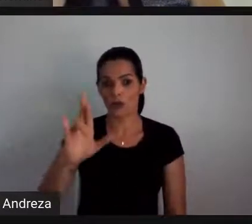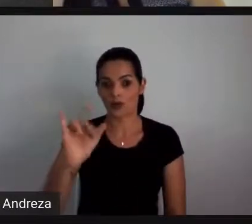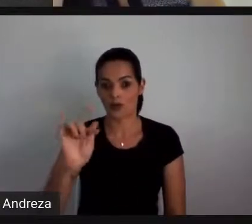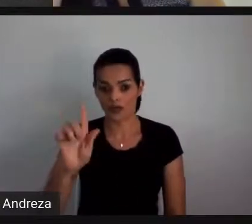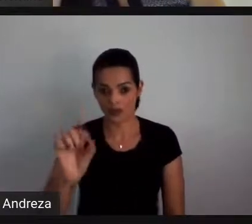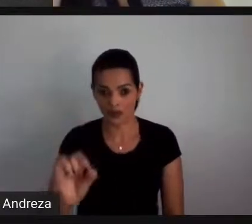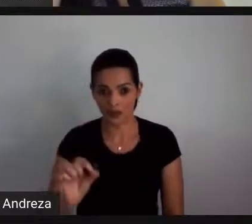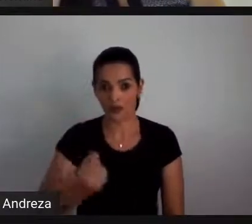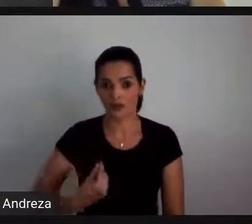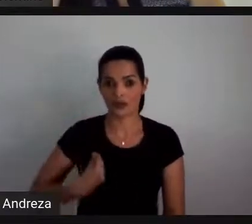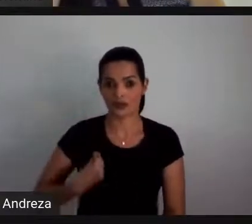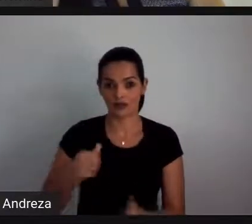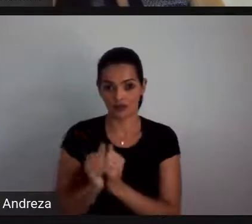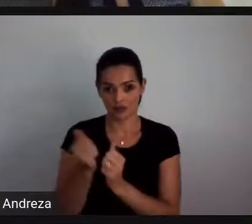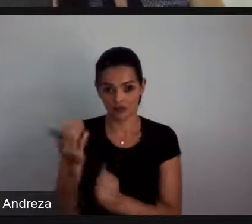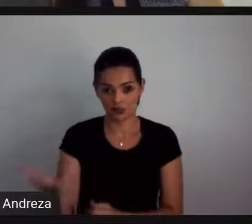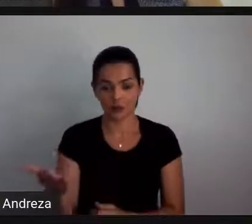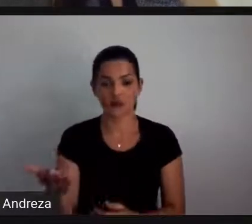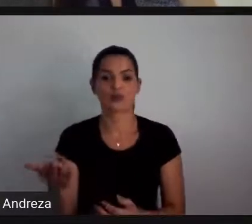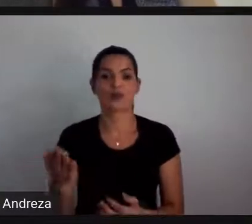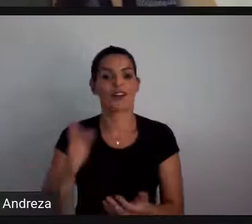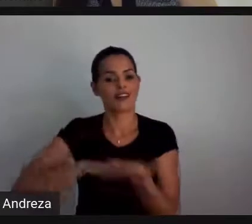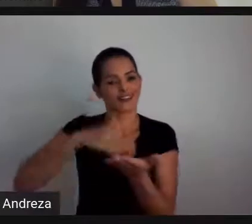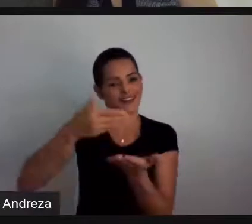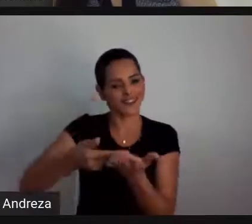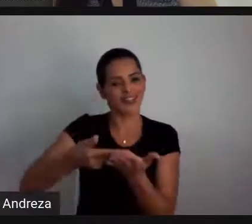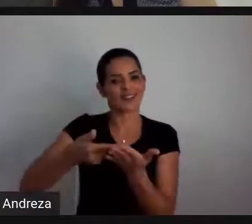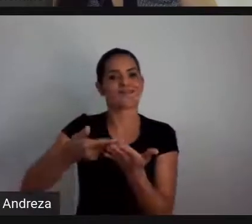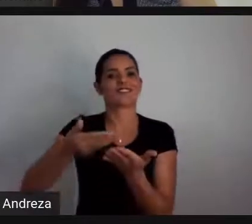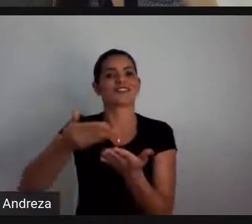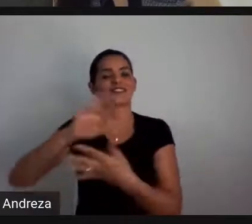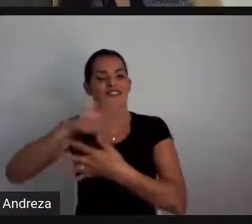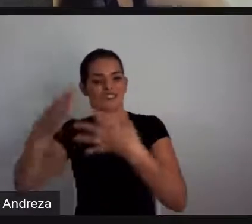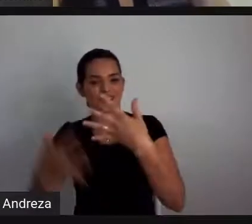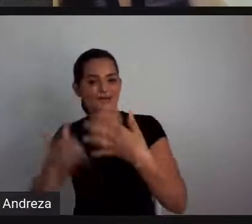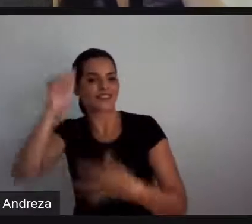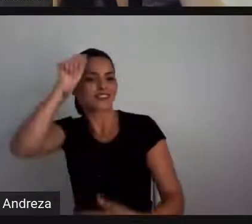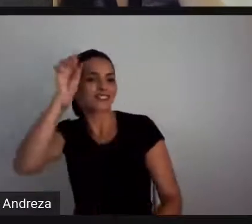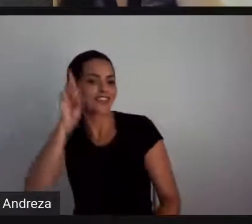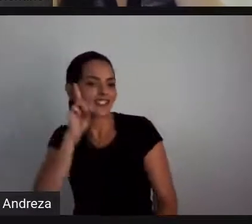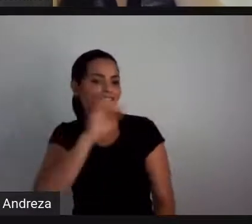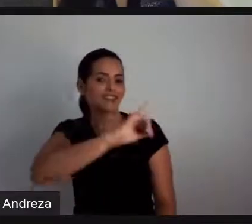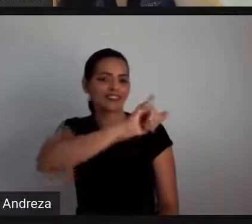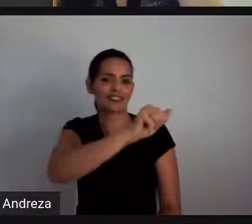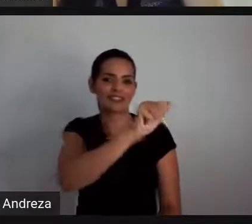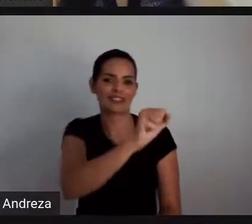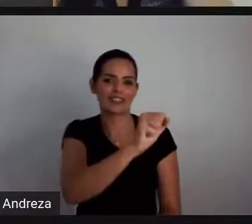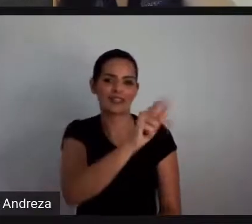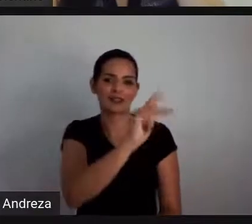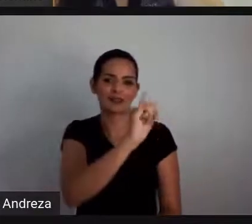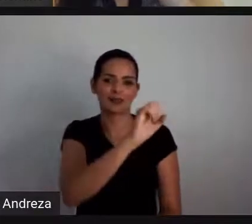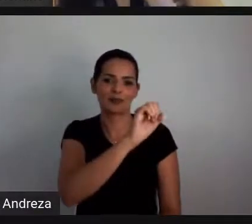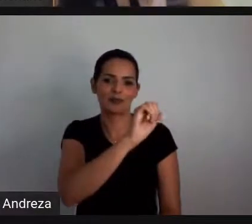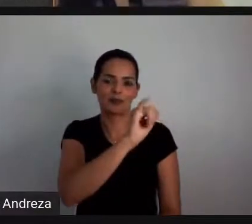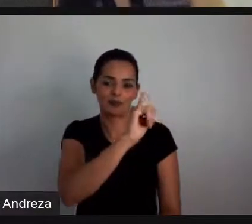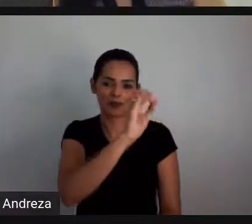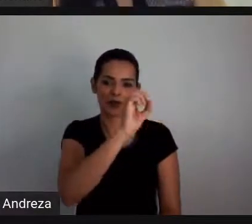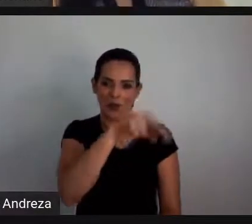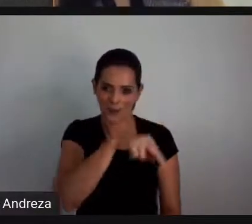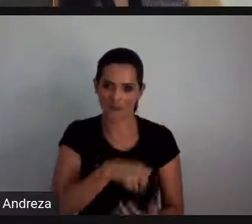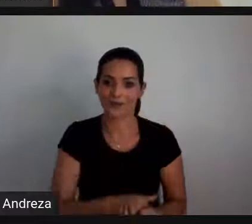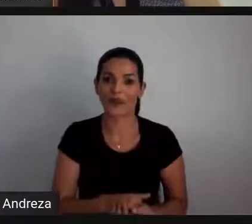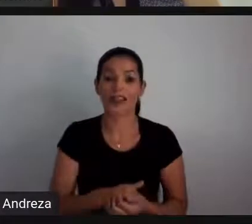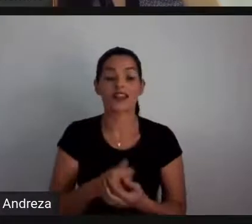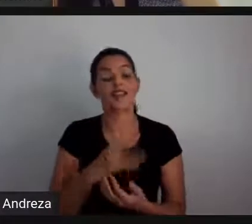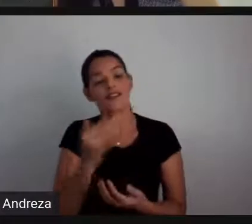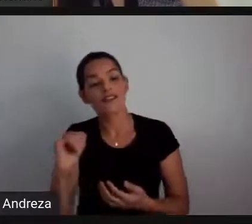está fazendo a tradução aí, né? A Andressa e o Jasper. Então, vamos ter uma conversa aí bacana sobre dinheiro, sobre emoções